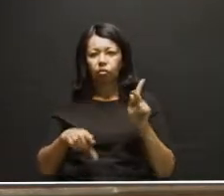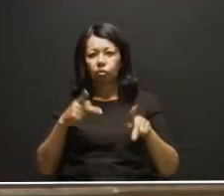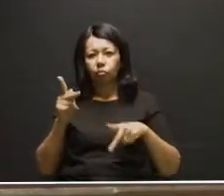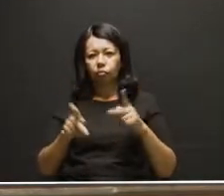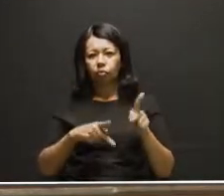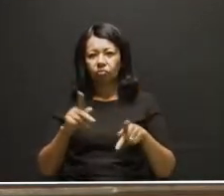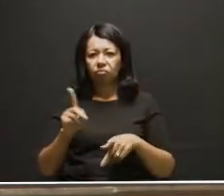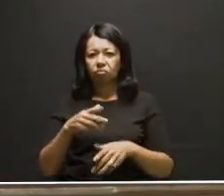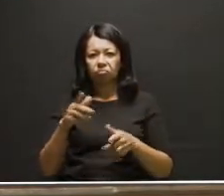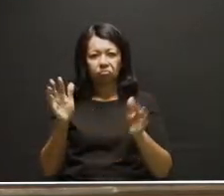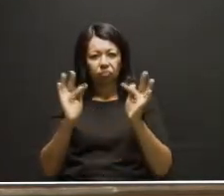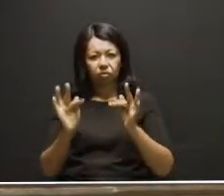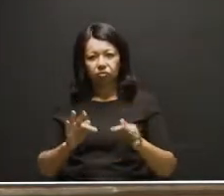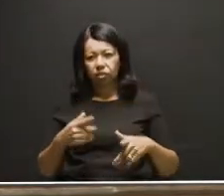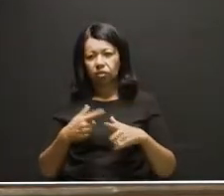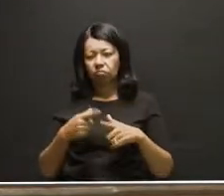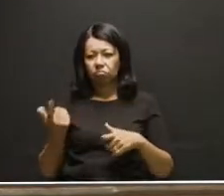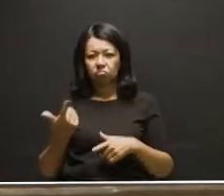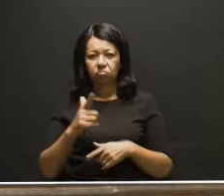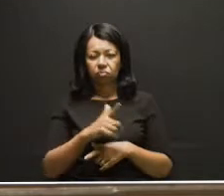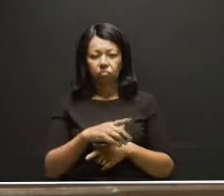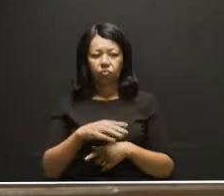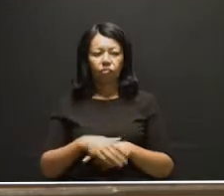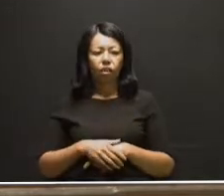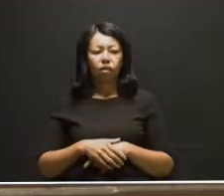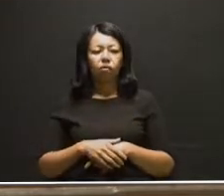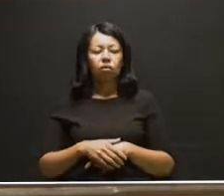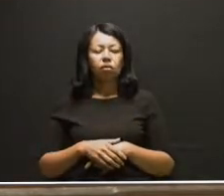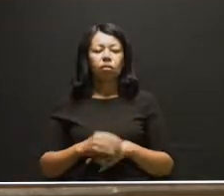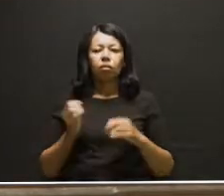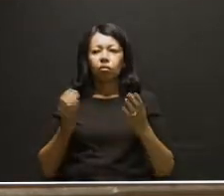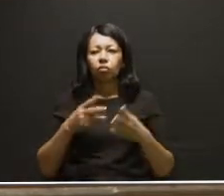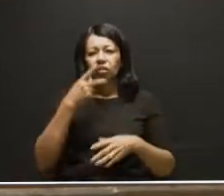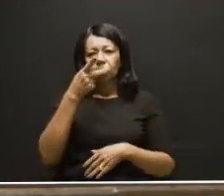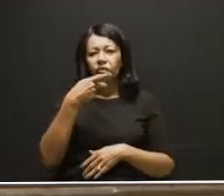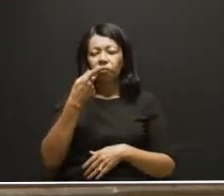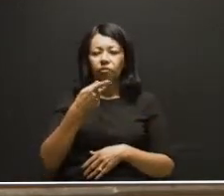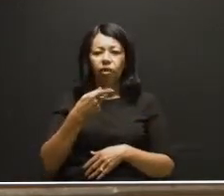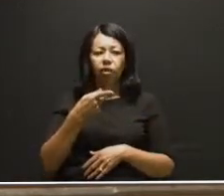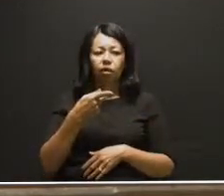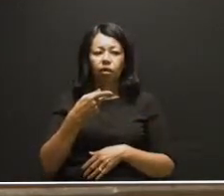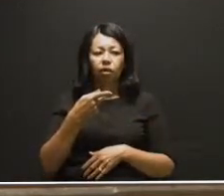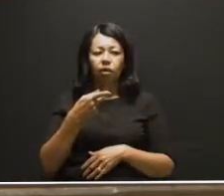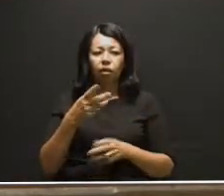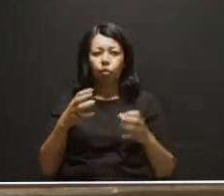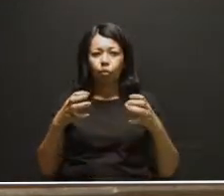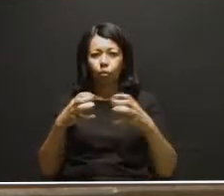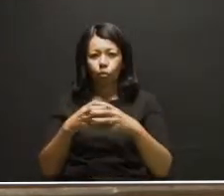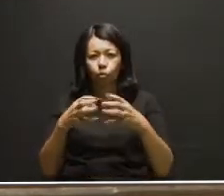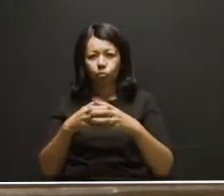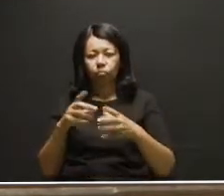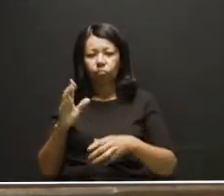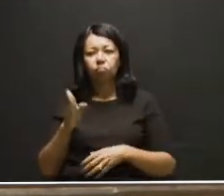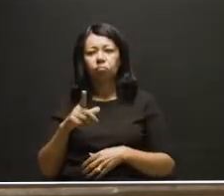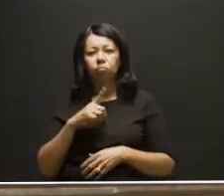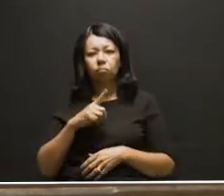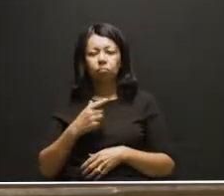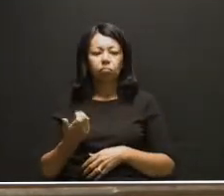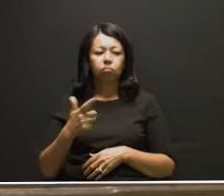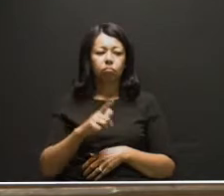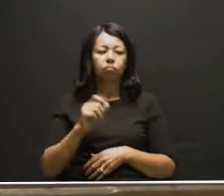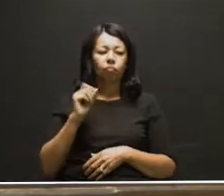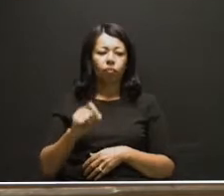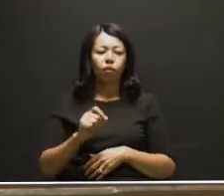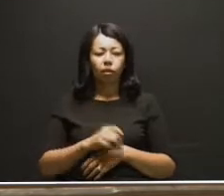descontente porque tinha tido a se falar mal do público pelas costas hoje não o senhor está no grupo já tem até a campanha me passar aqui ó